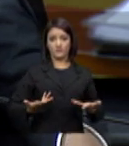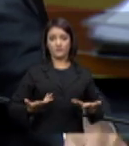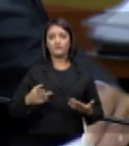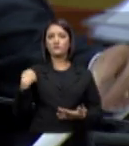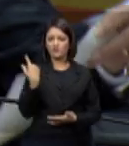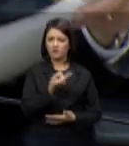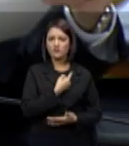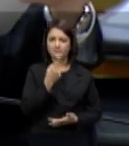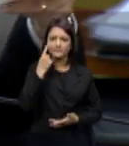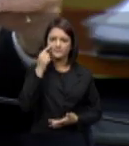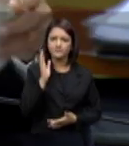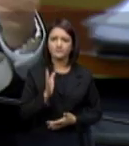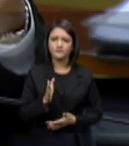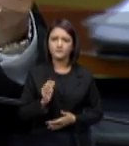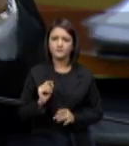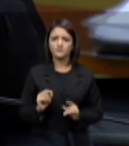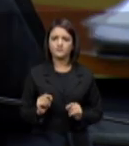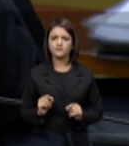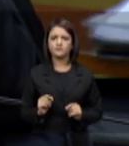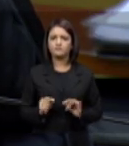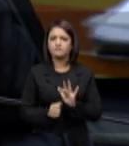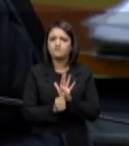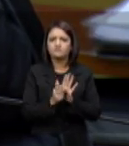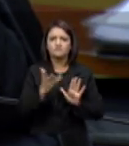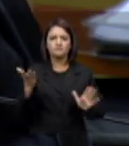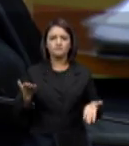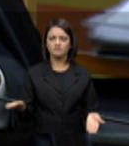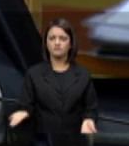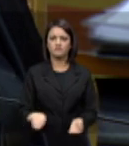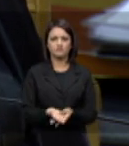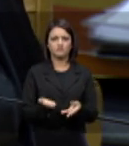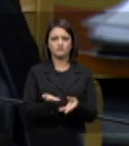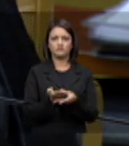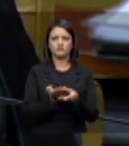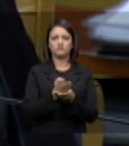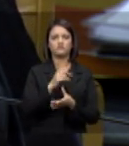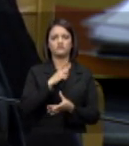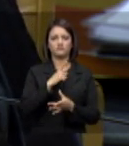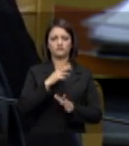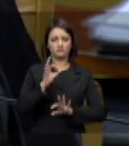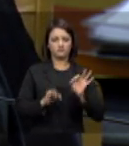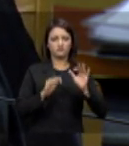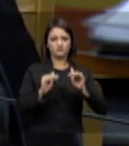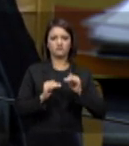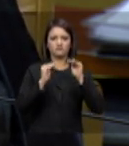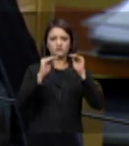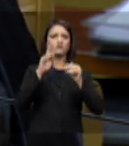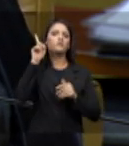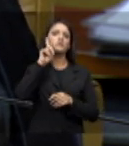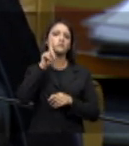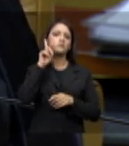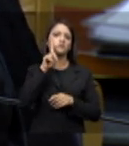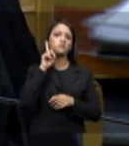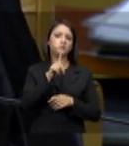e eu falei de sobre isto é vários casos da suprema corte americana